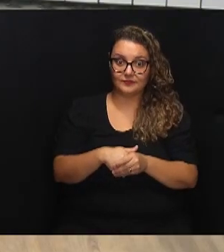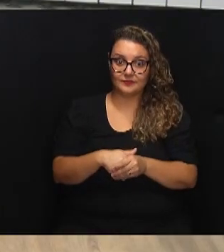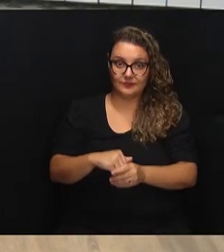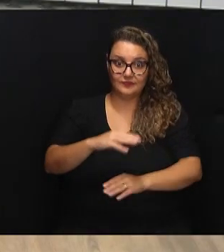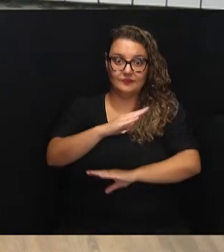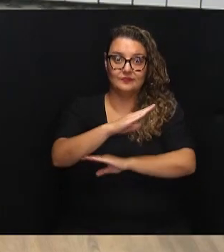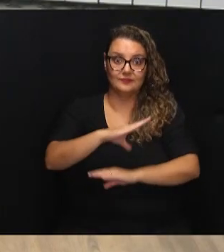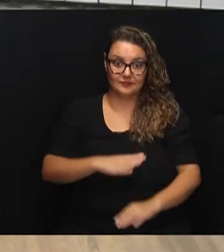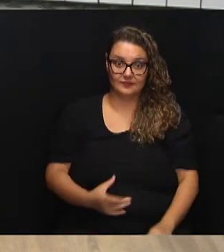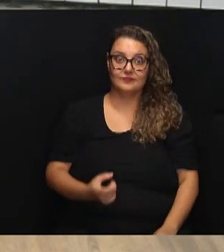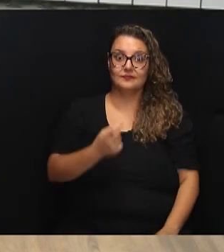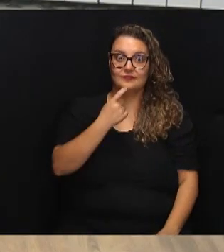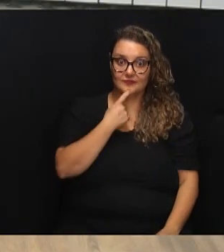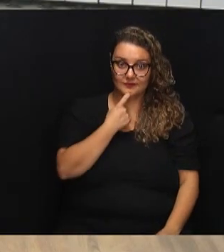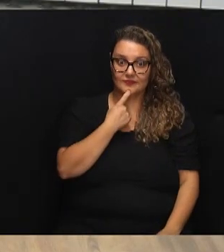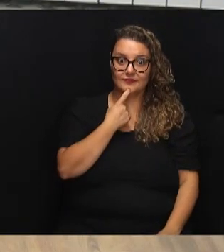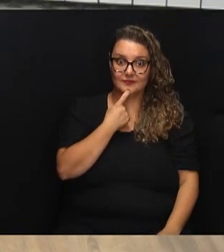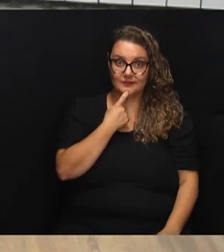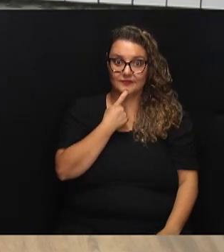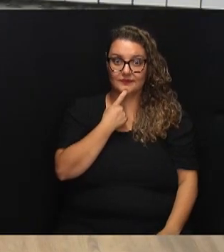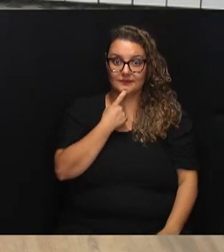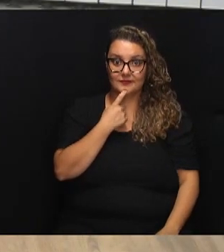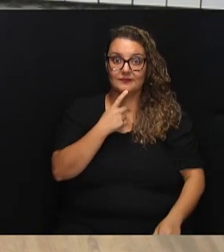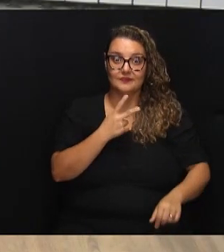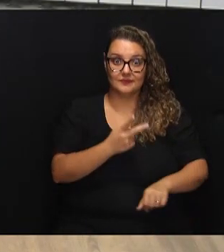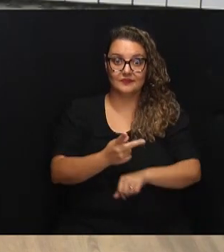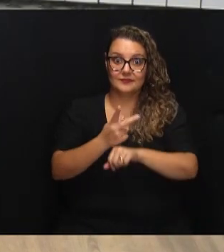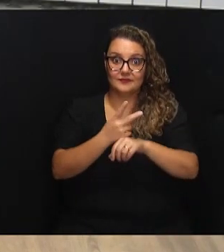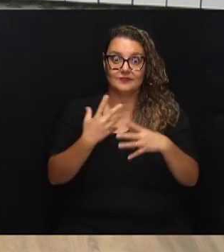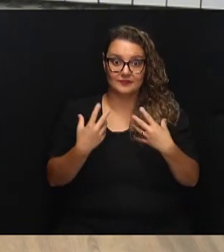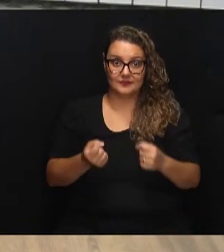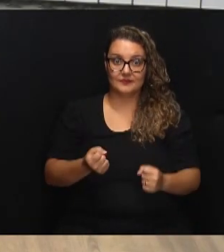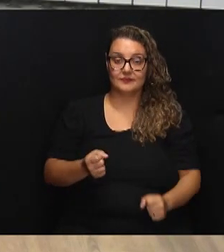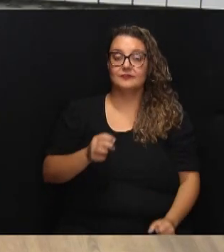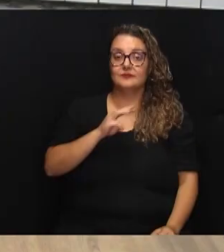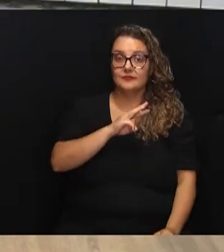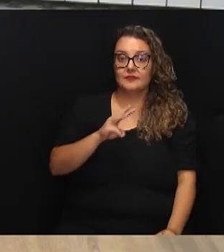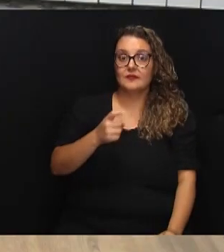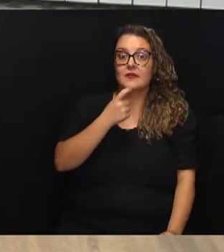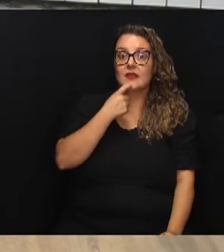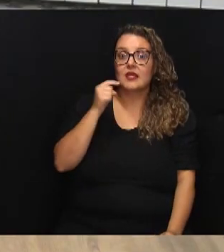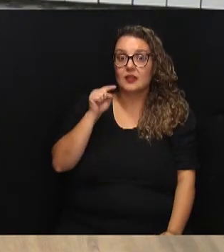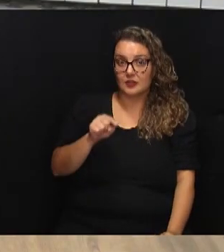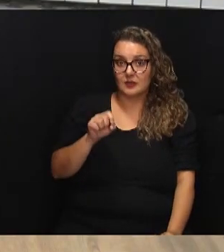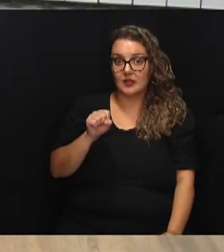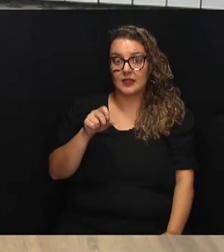de Campinas seja aí uma das premiadas. Olha, vai lá no site